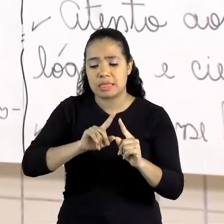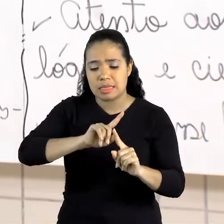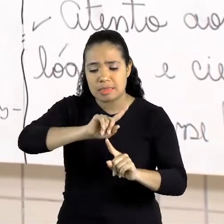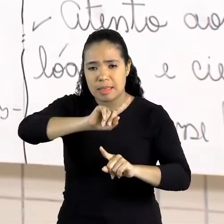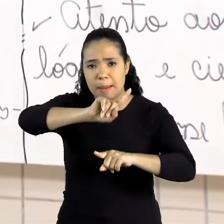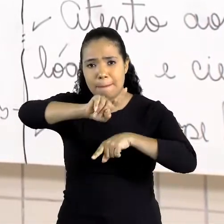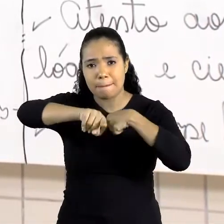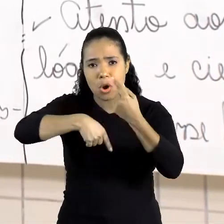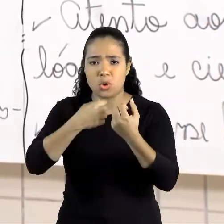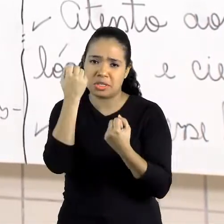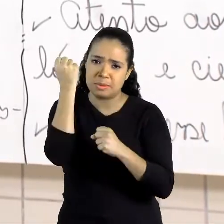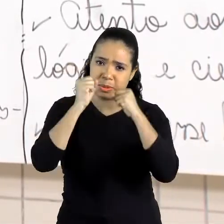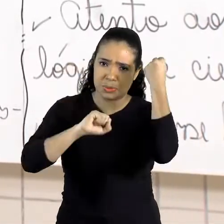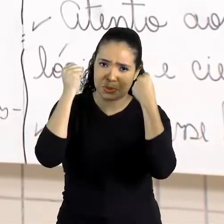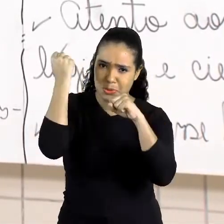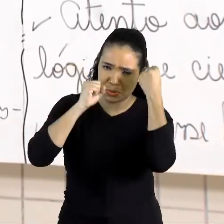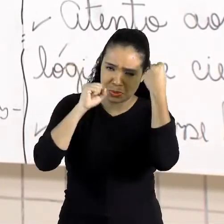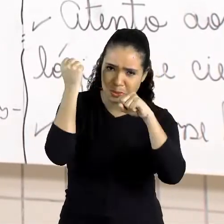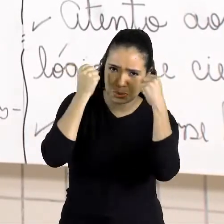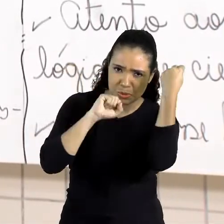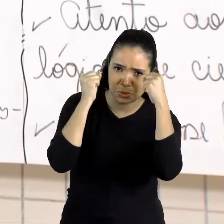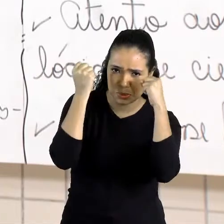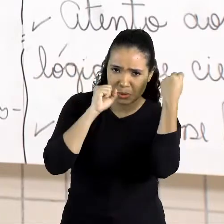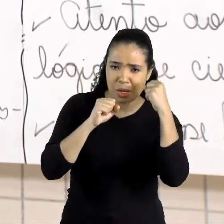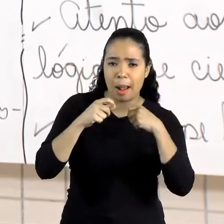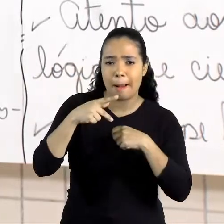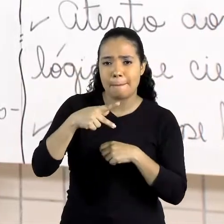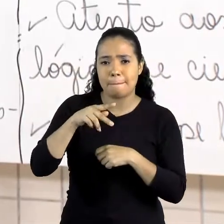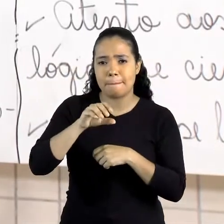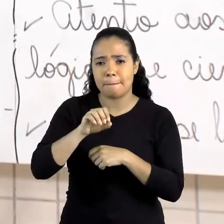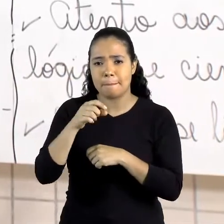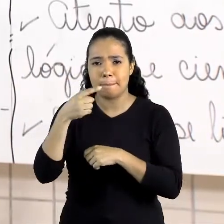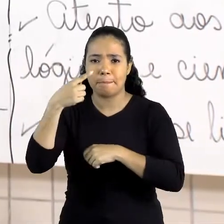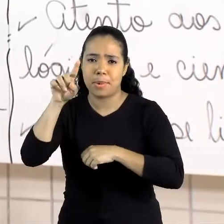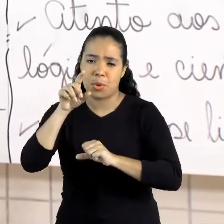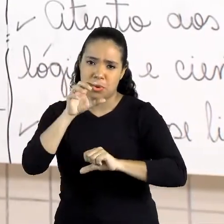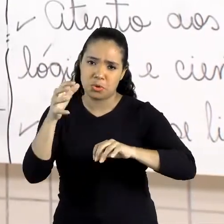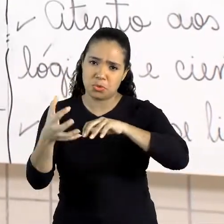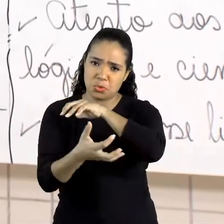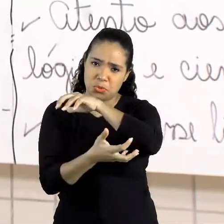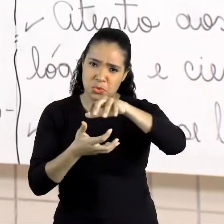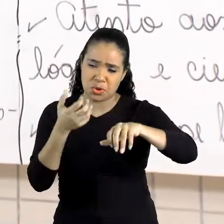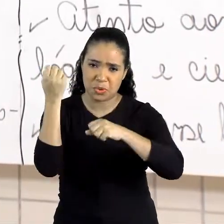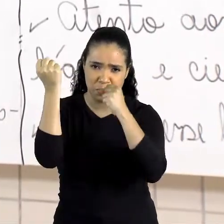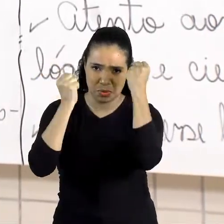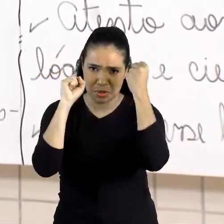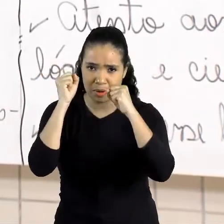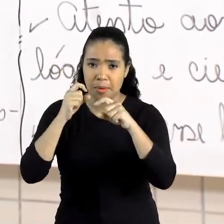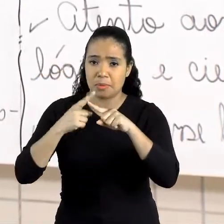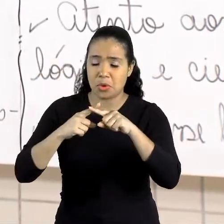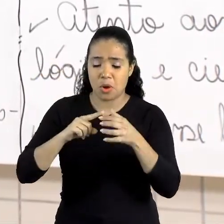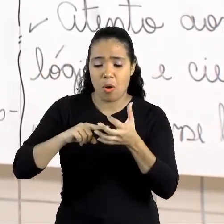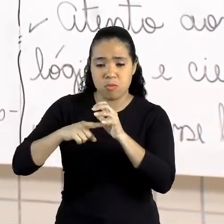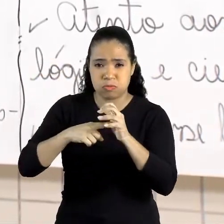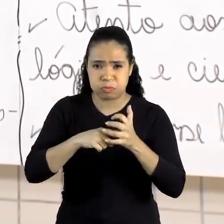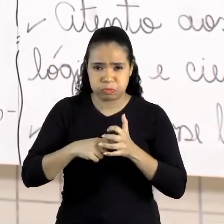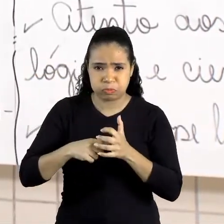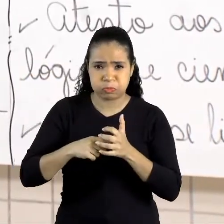industrial, em um período em que os meios de transporte se modernizavam. Porque por volta do século XIX,